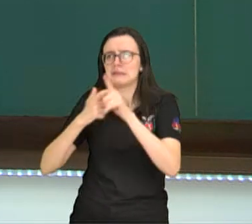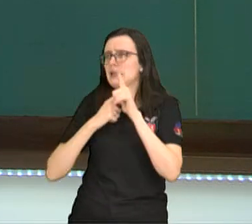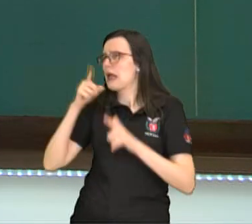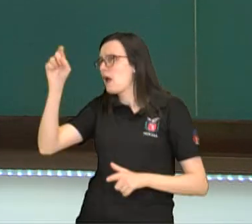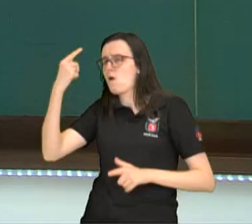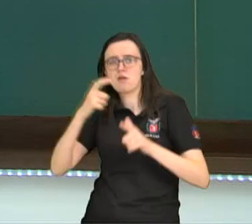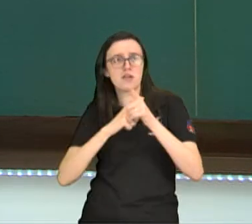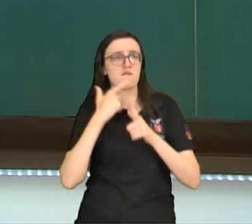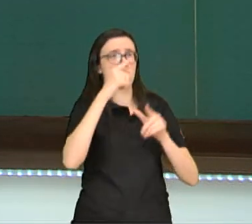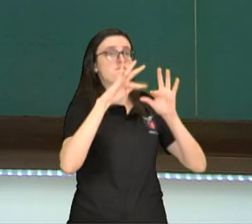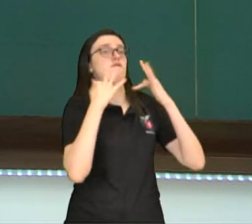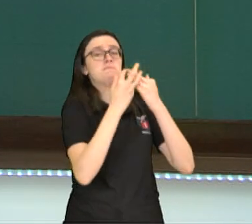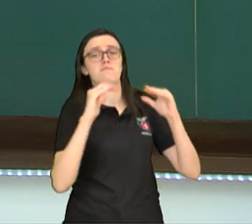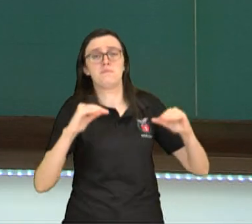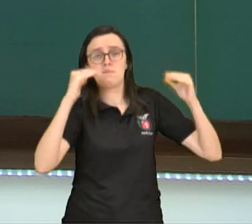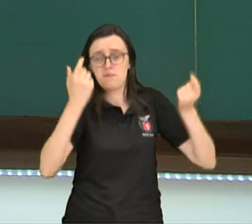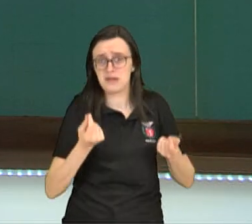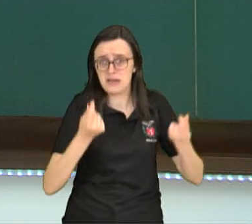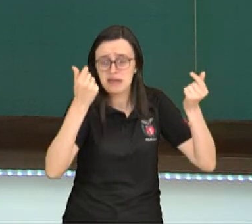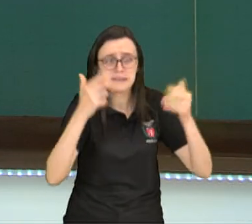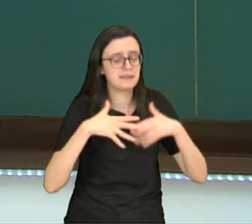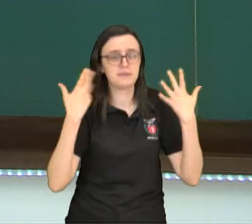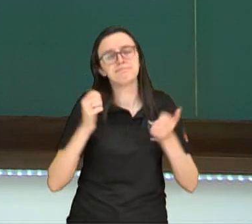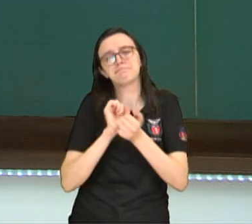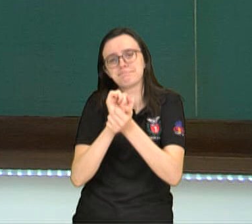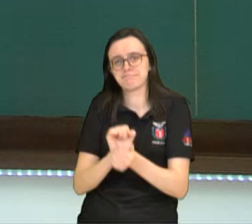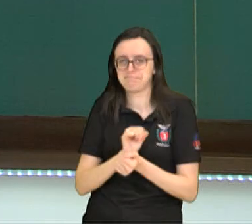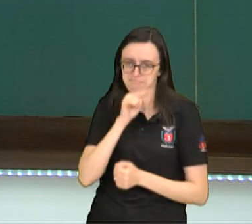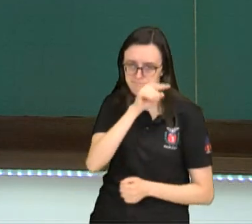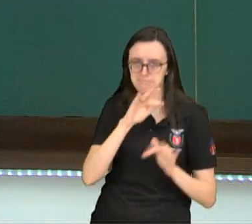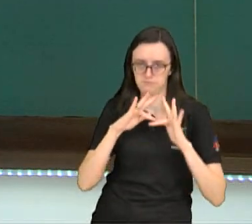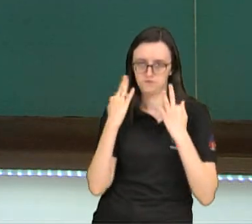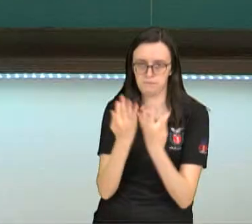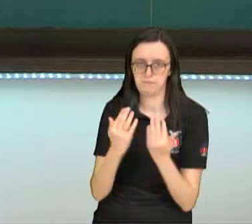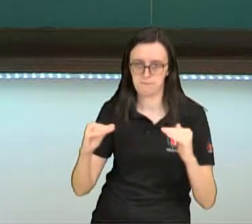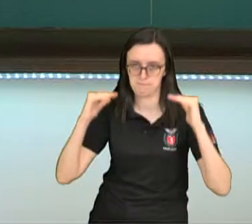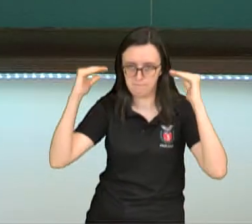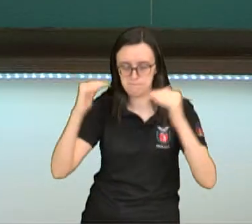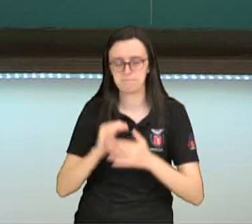outro patrício, né? Acabavam virando, então, escravos desse patrício.